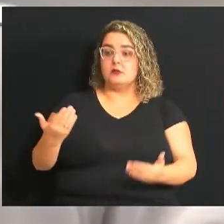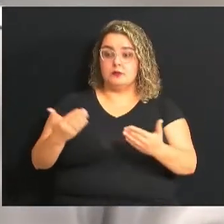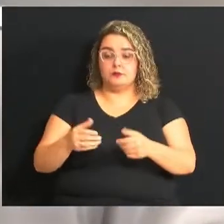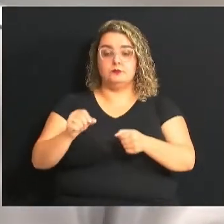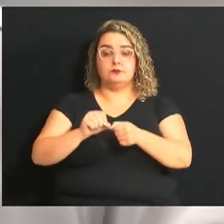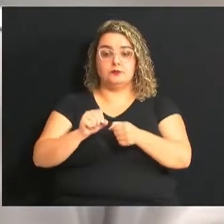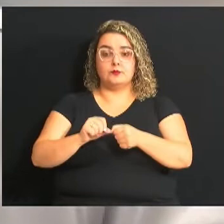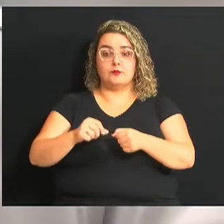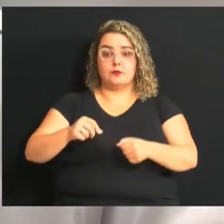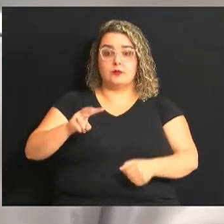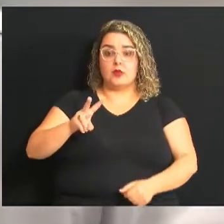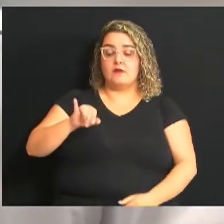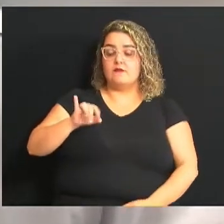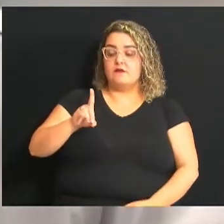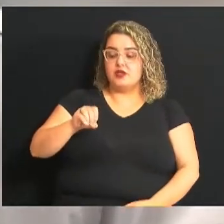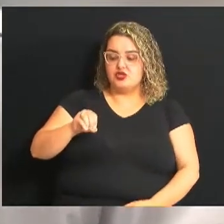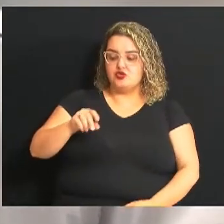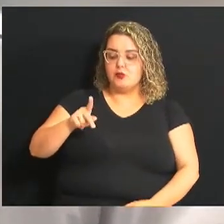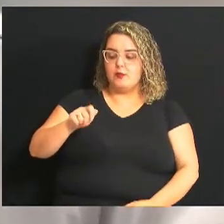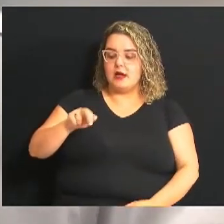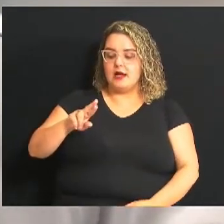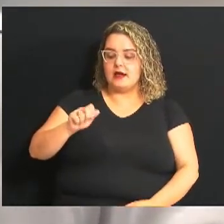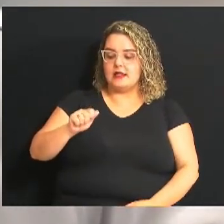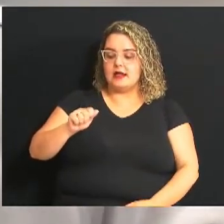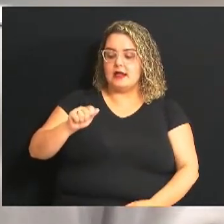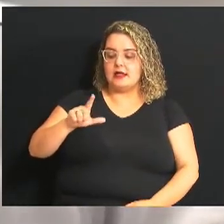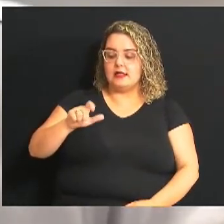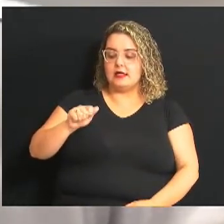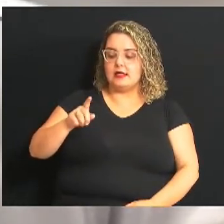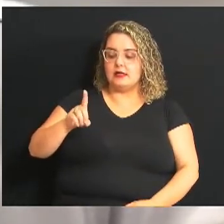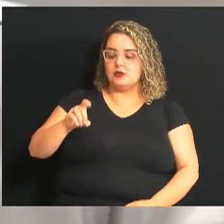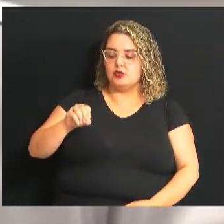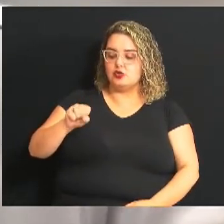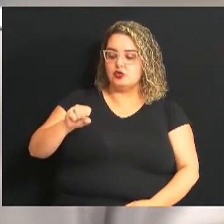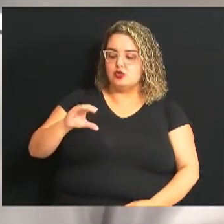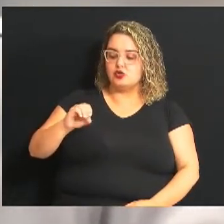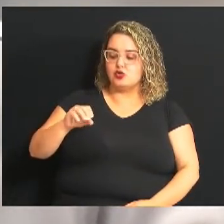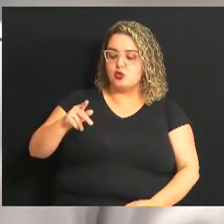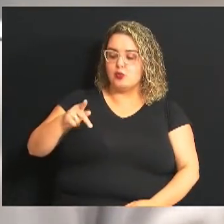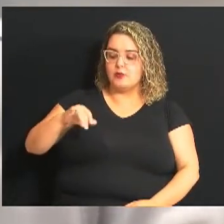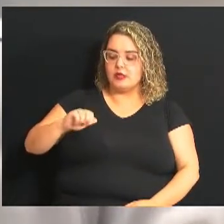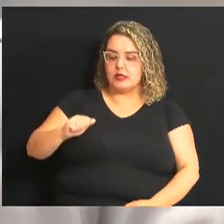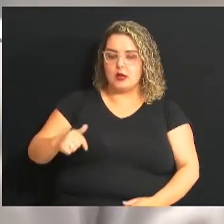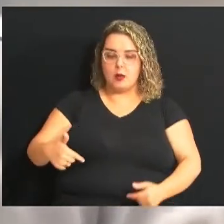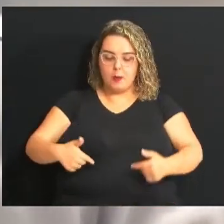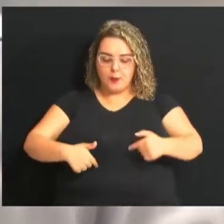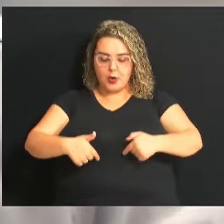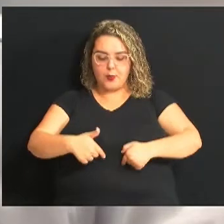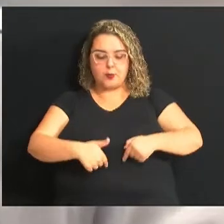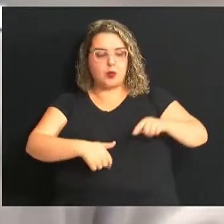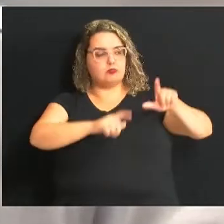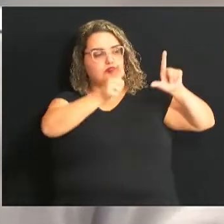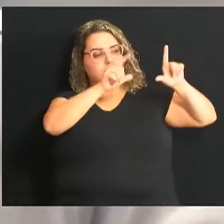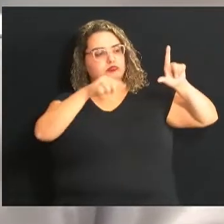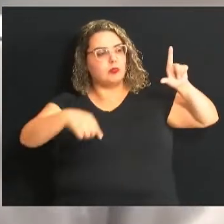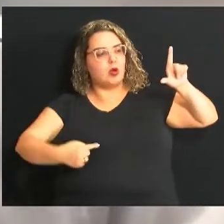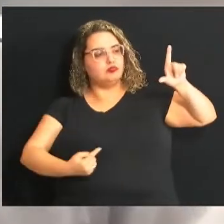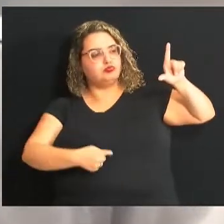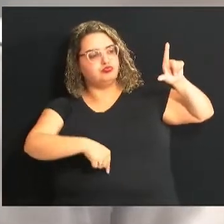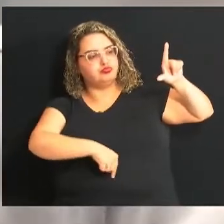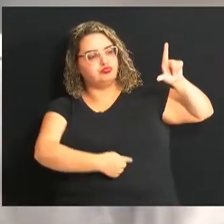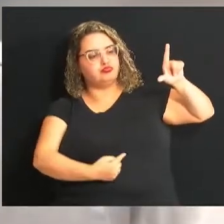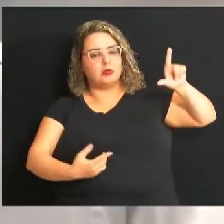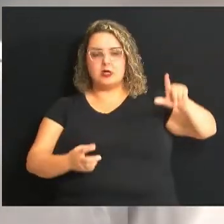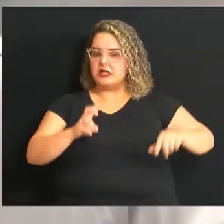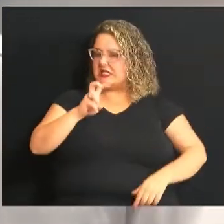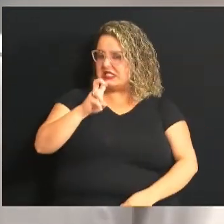videolaparoscopia, através dos furinhos, e não mais através do corte, você faz pequenos furinhos, 5 furinhos no